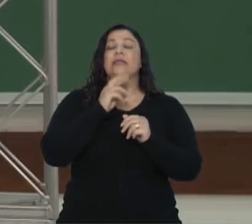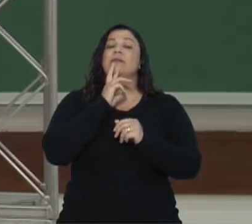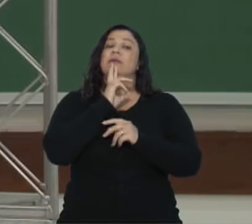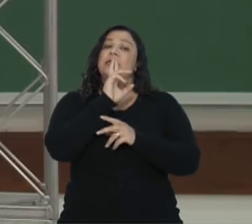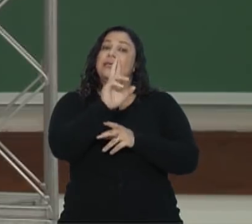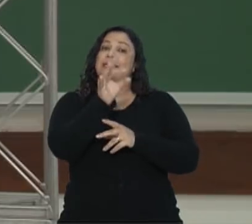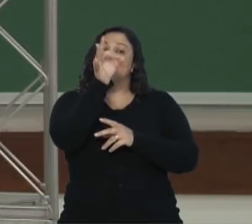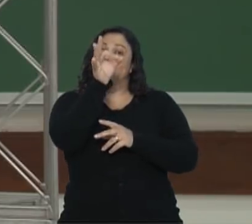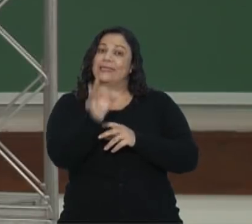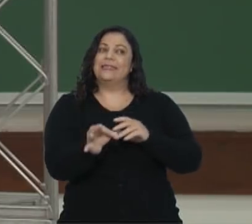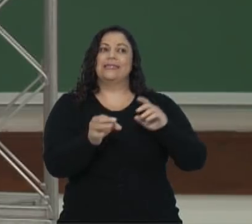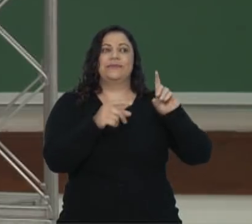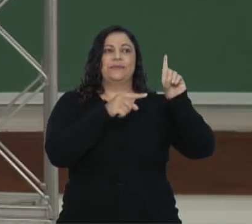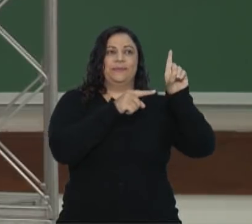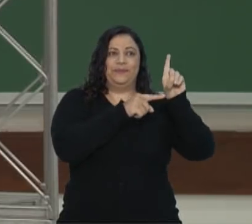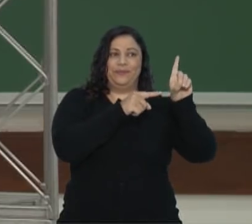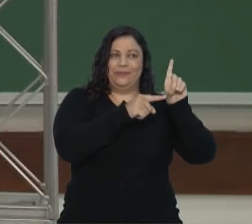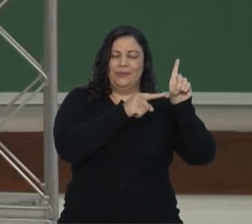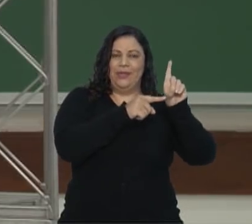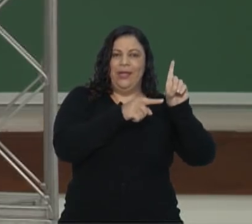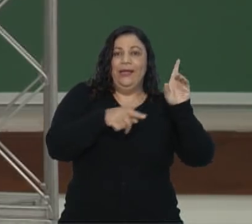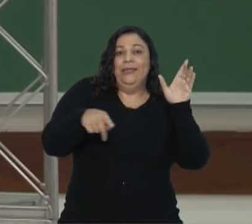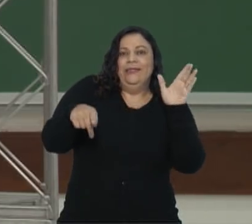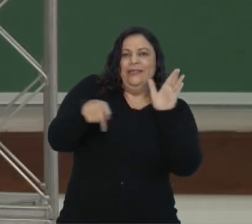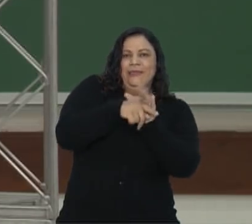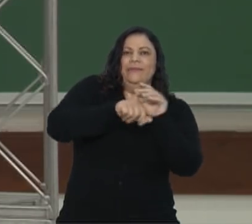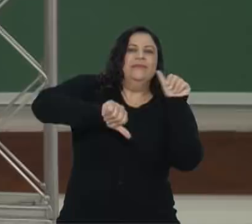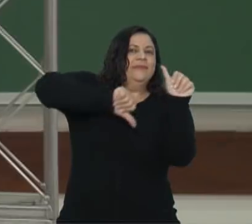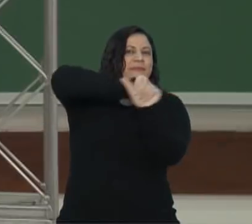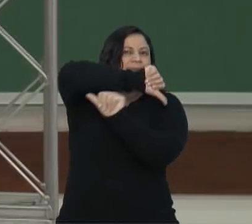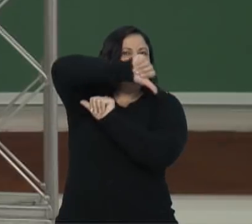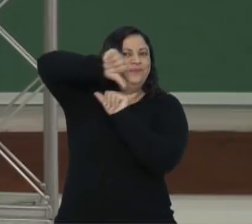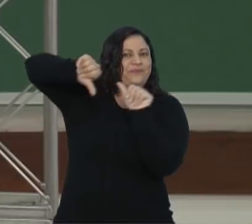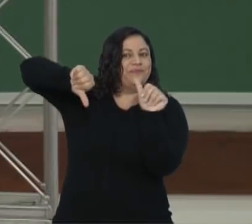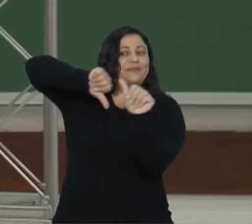D. Modifica a natureza da substância, ou seja, a sua